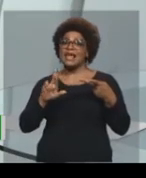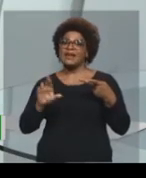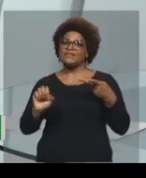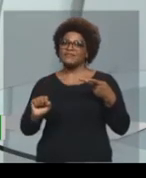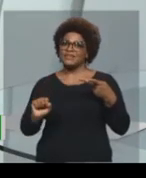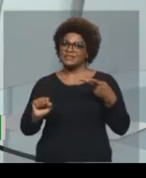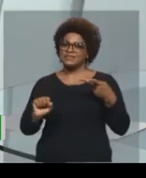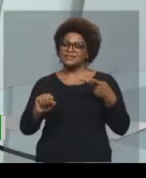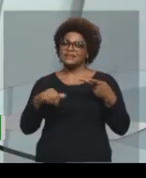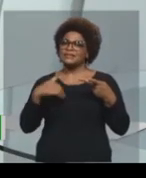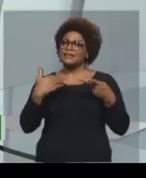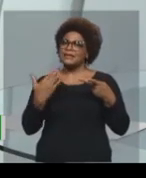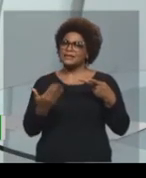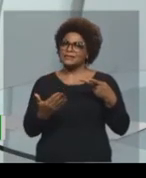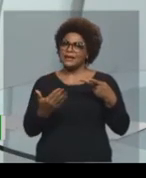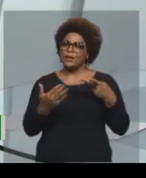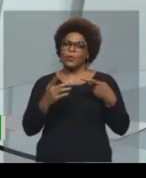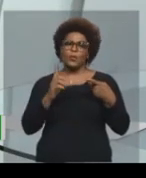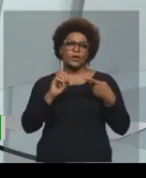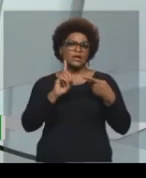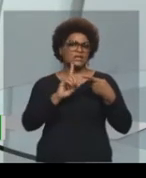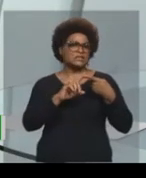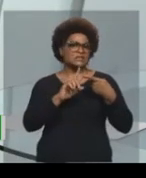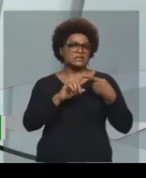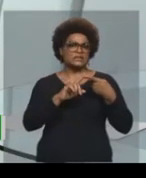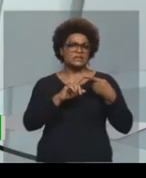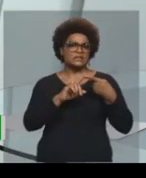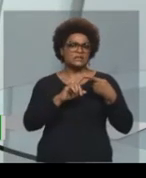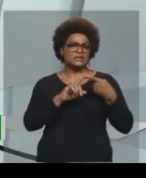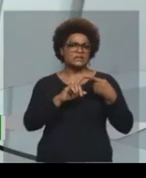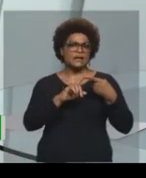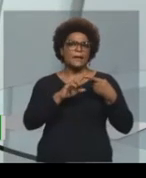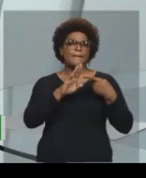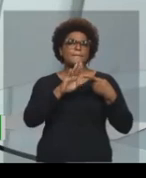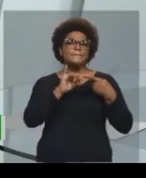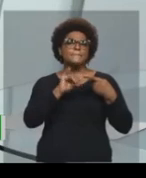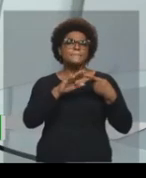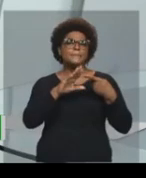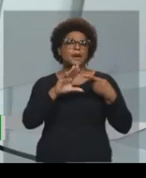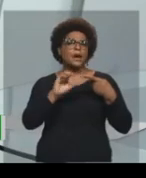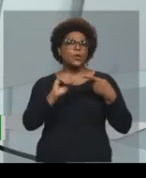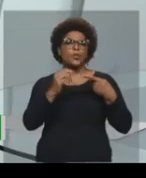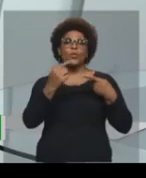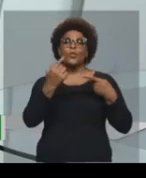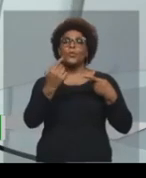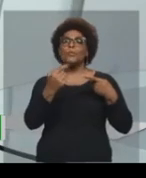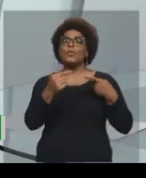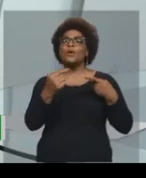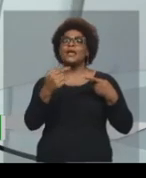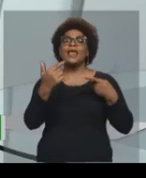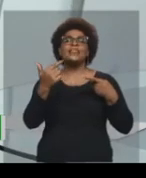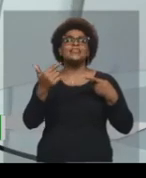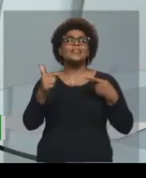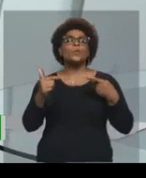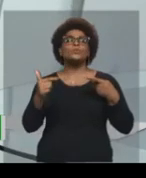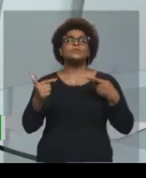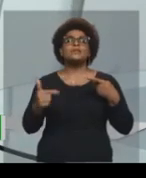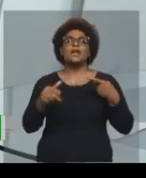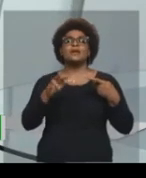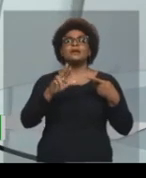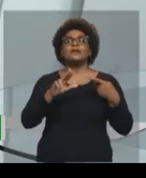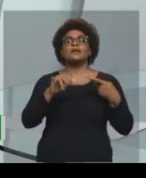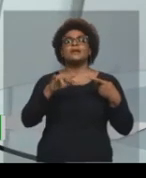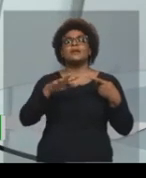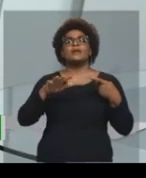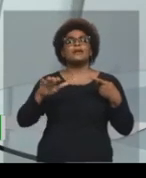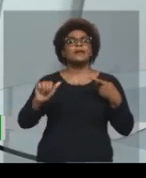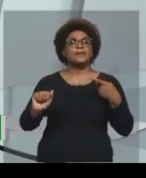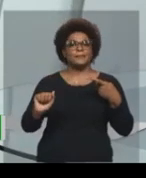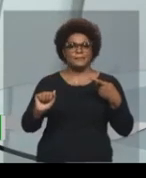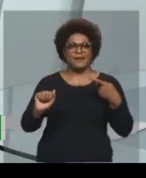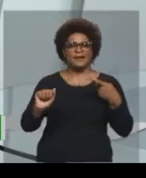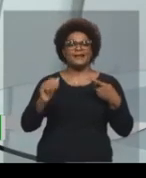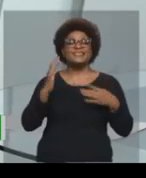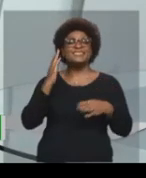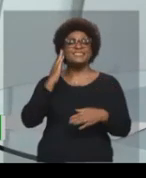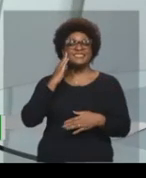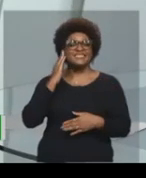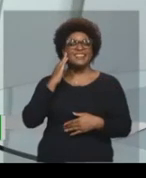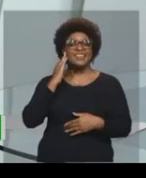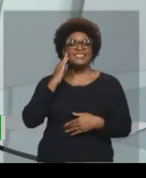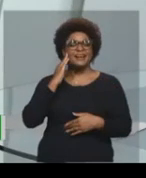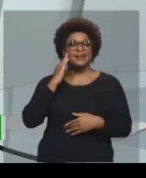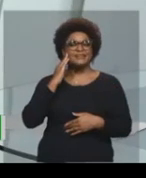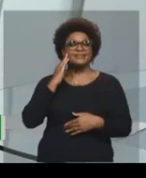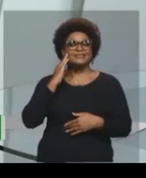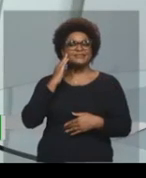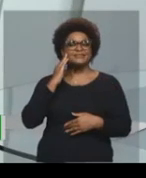em versos brancos. E aí, quando a gente tem as rimas, aí tem nomes específicos, né, para essas rimas, que